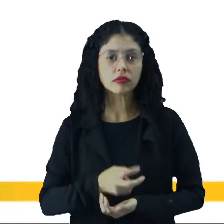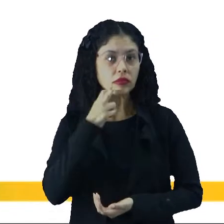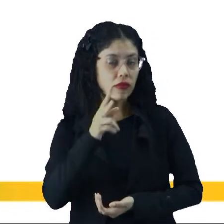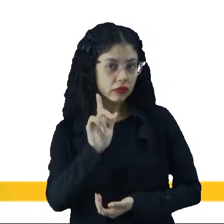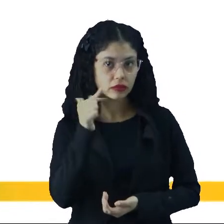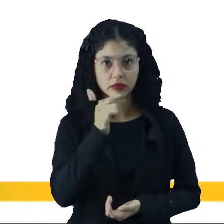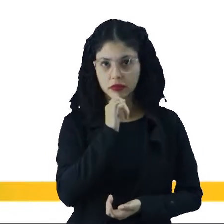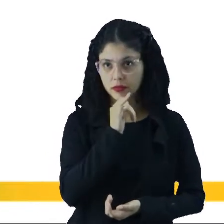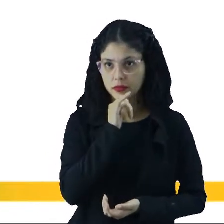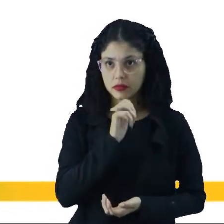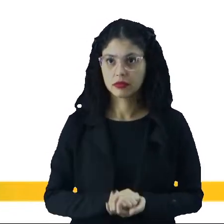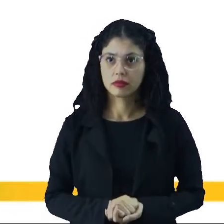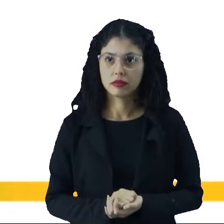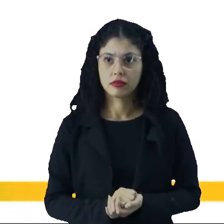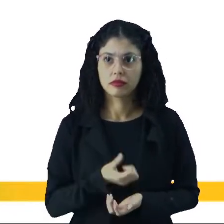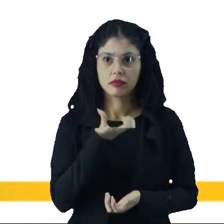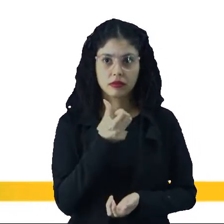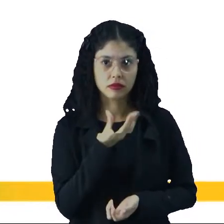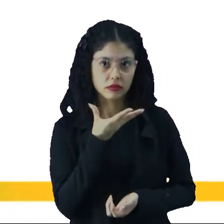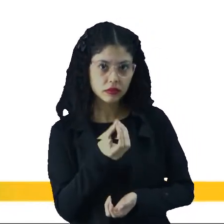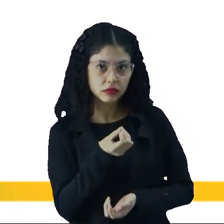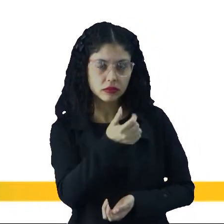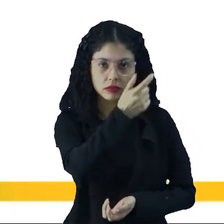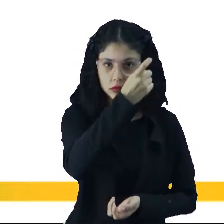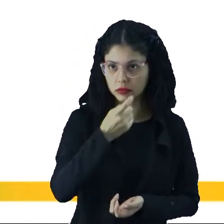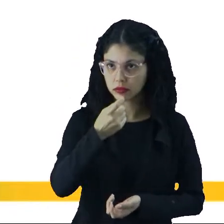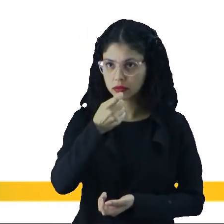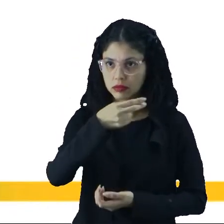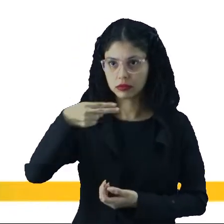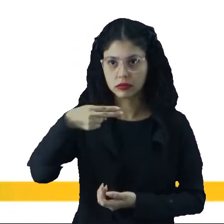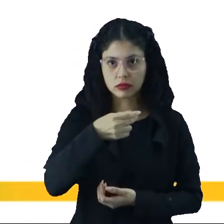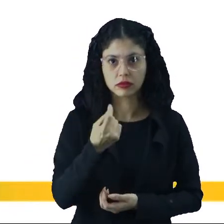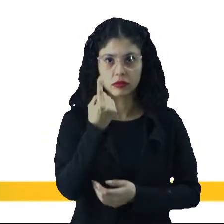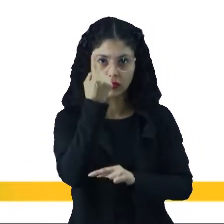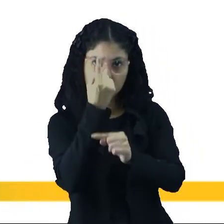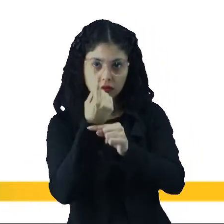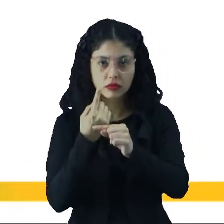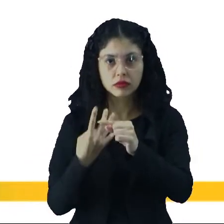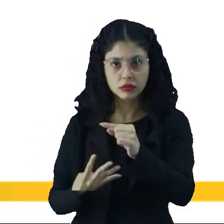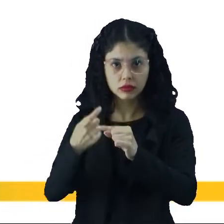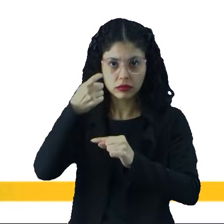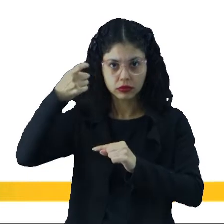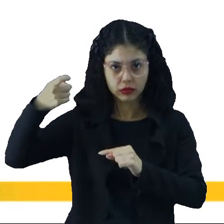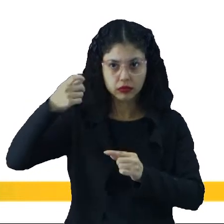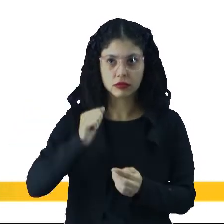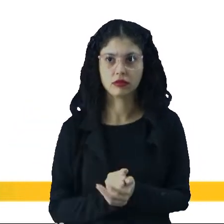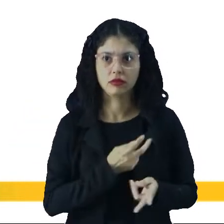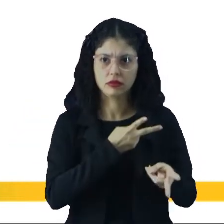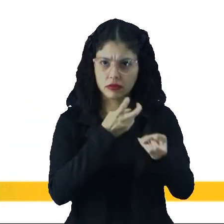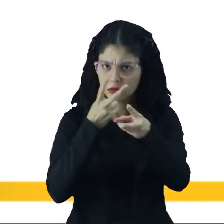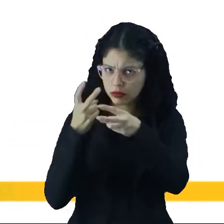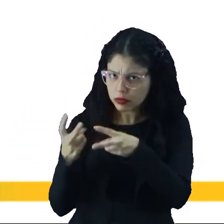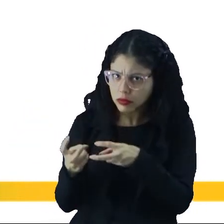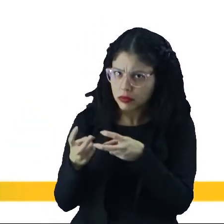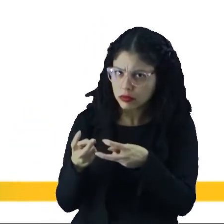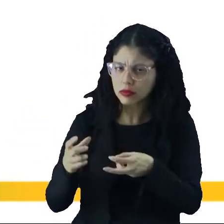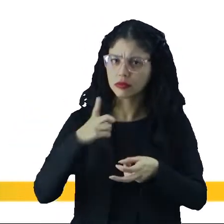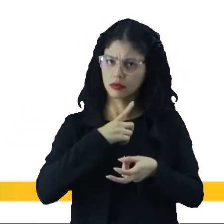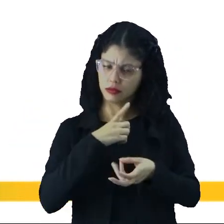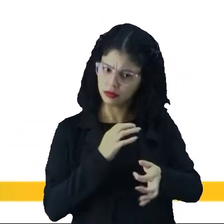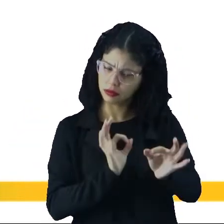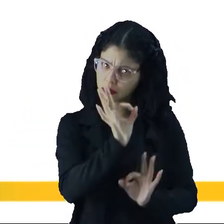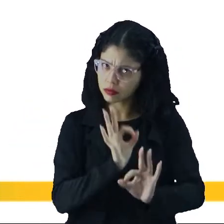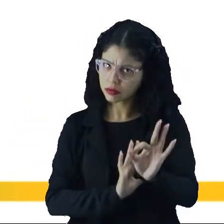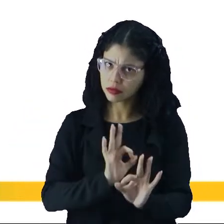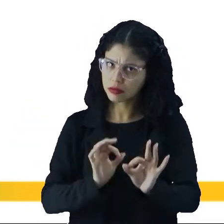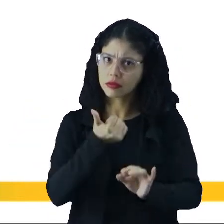Bora ver outro exemplo? 16 elevado a x igual a 1/4 elevado a x. Perceberam que aqui, ó, eu vou ter que